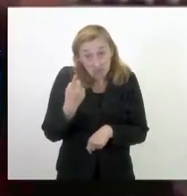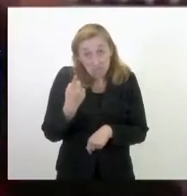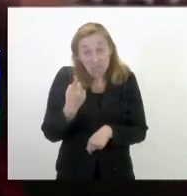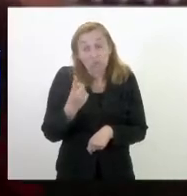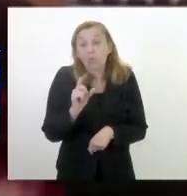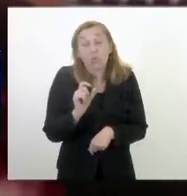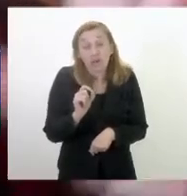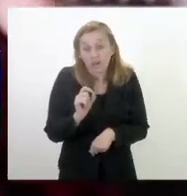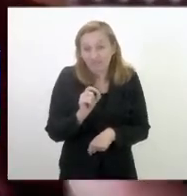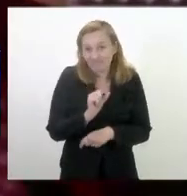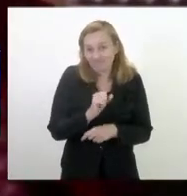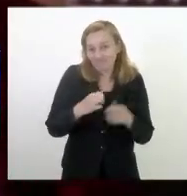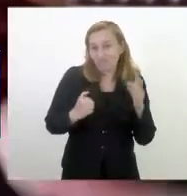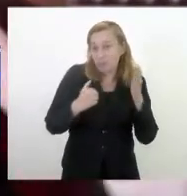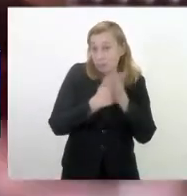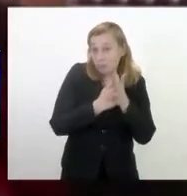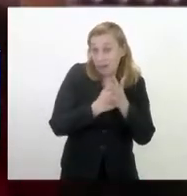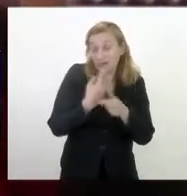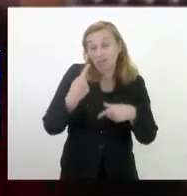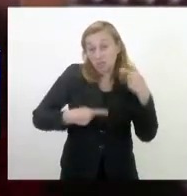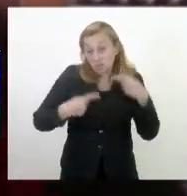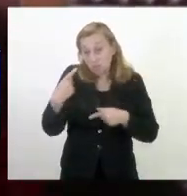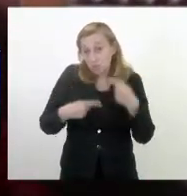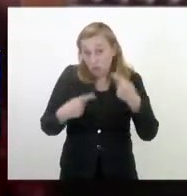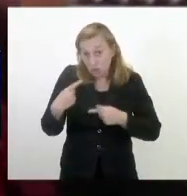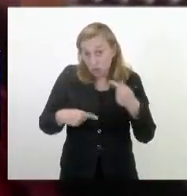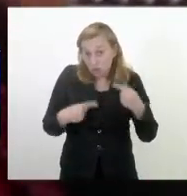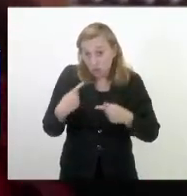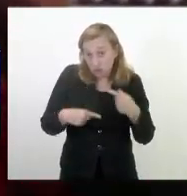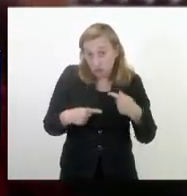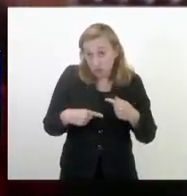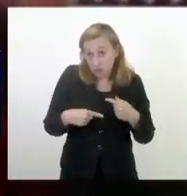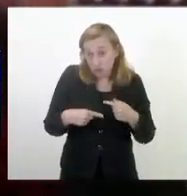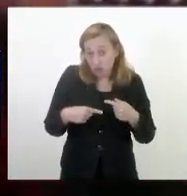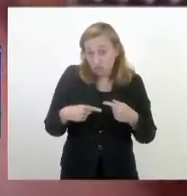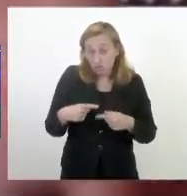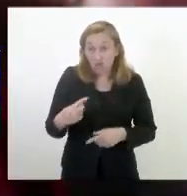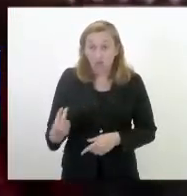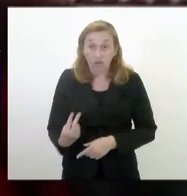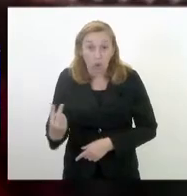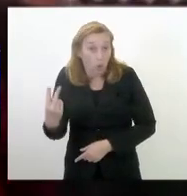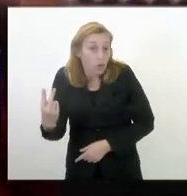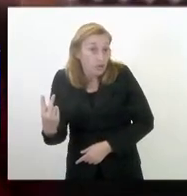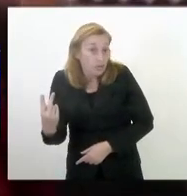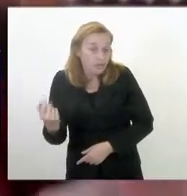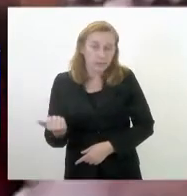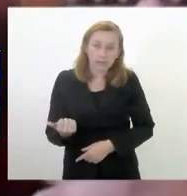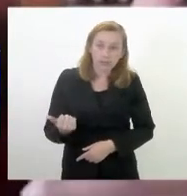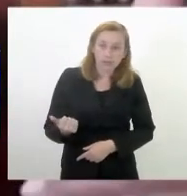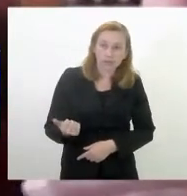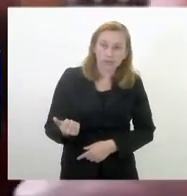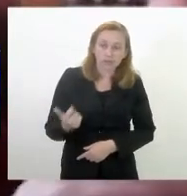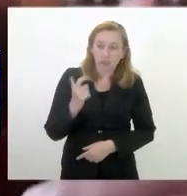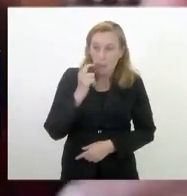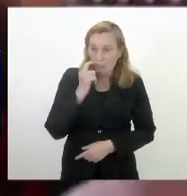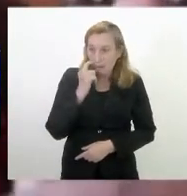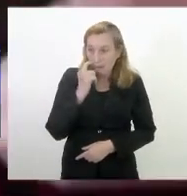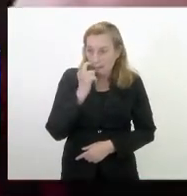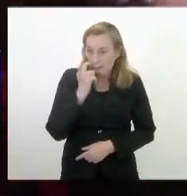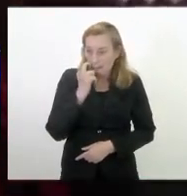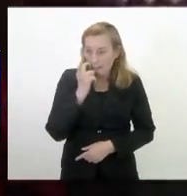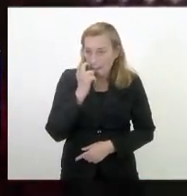que? O impacto das políticas de austeridade que privilegiam o rentismo, né?